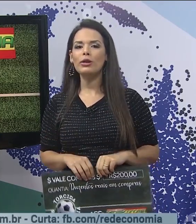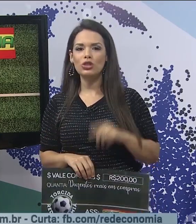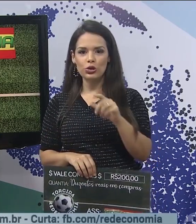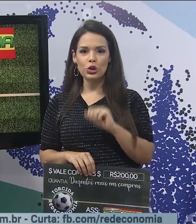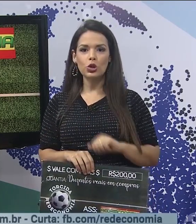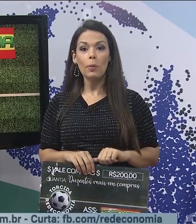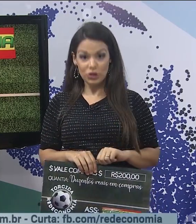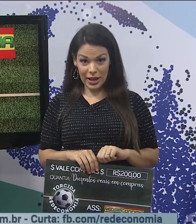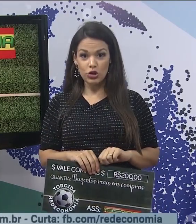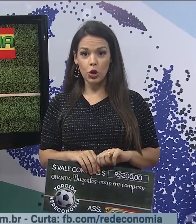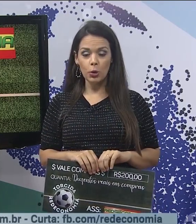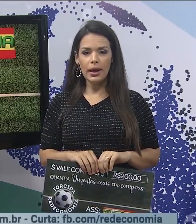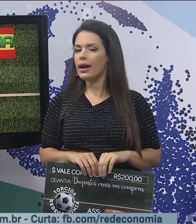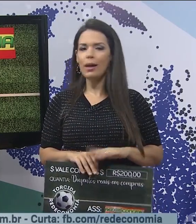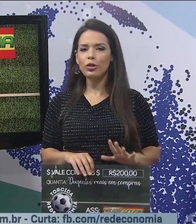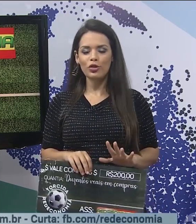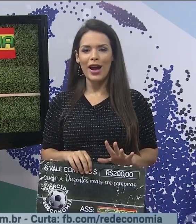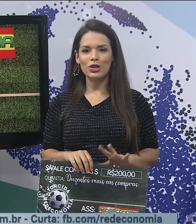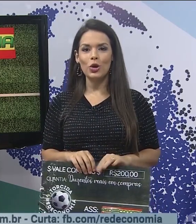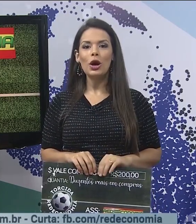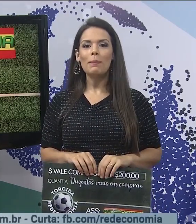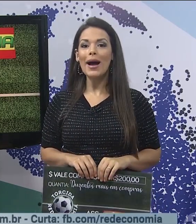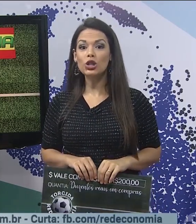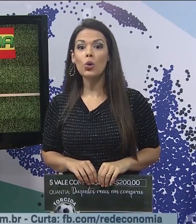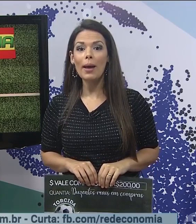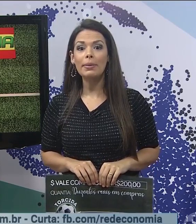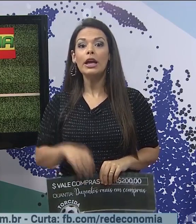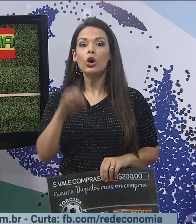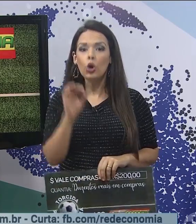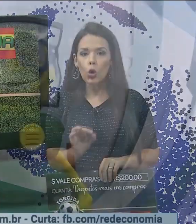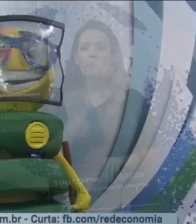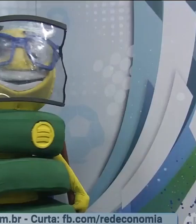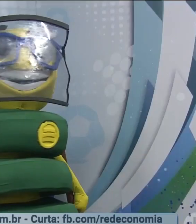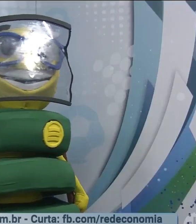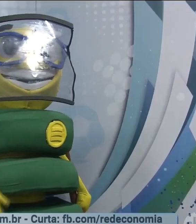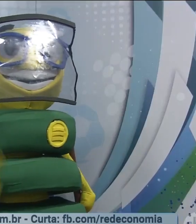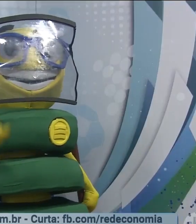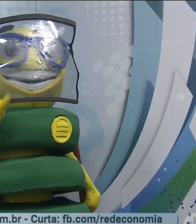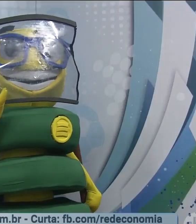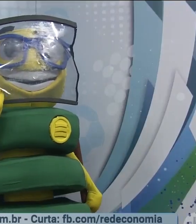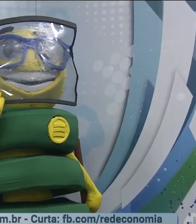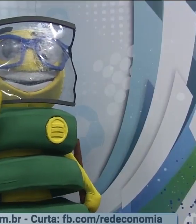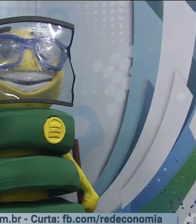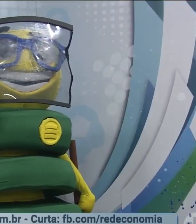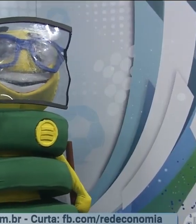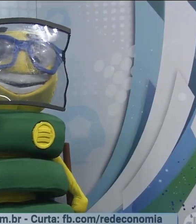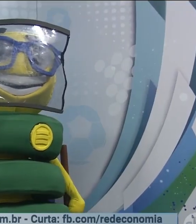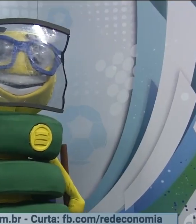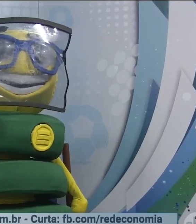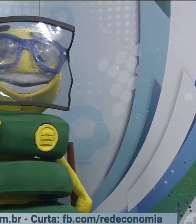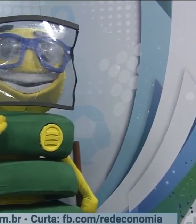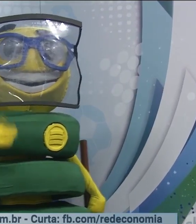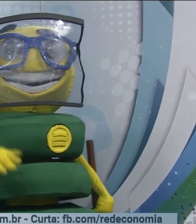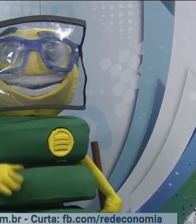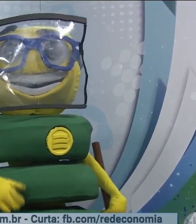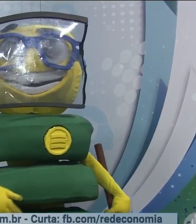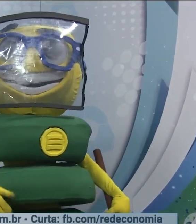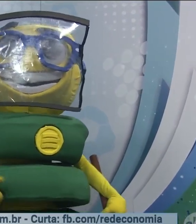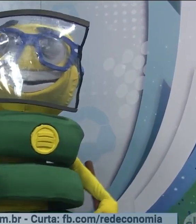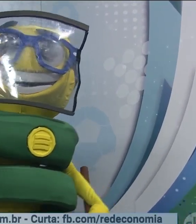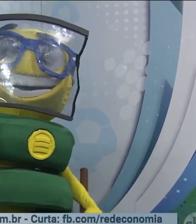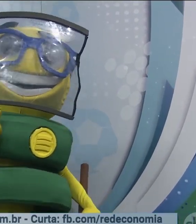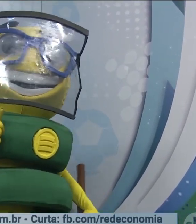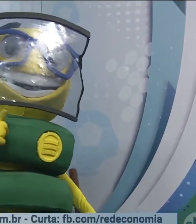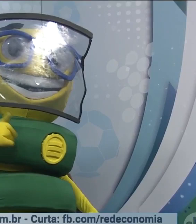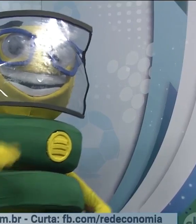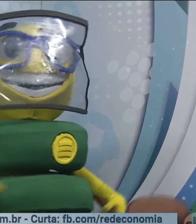ainda menos nas suas compras na Rede Economia? É muito fácil. Baixe o app Clube Rede Economia. Lá tem descontos exclusivos e você ainda